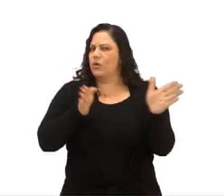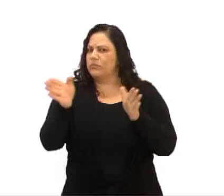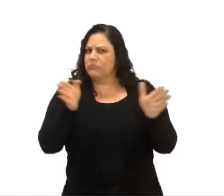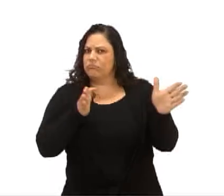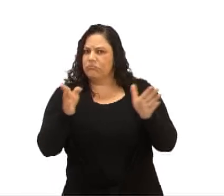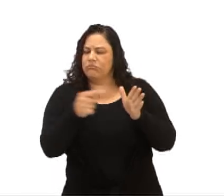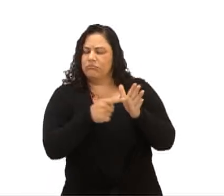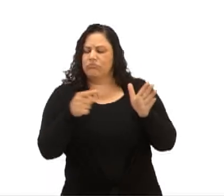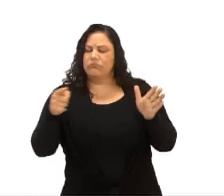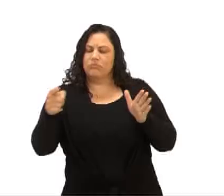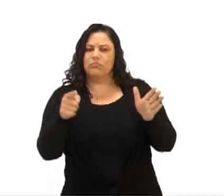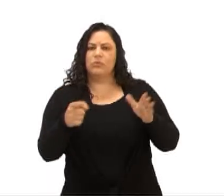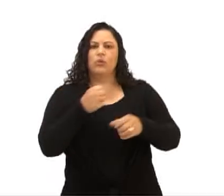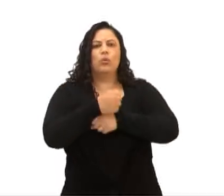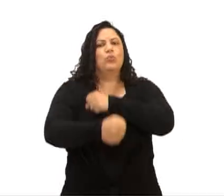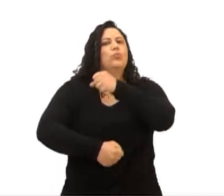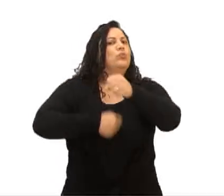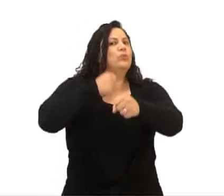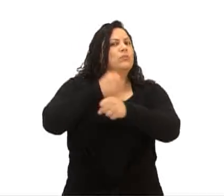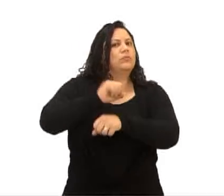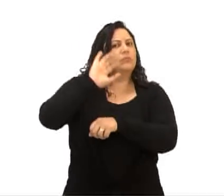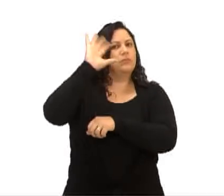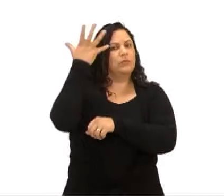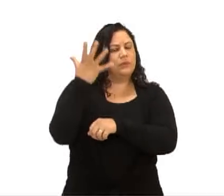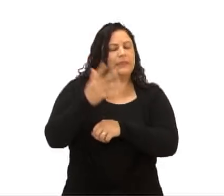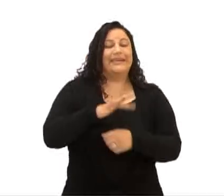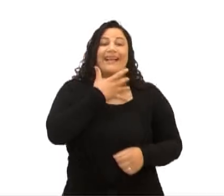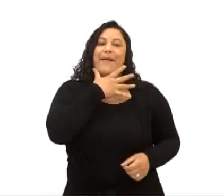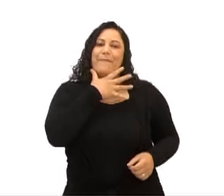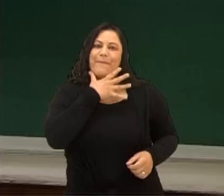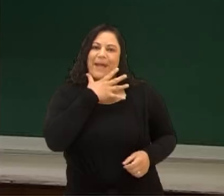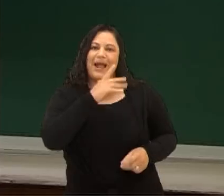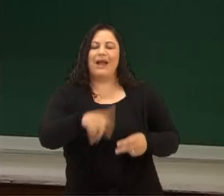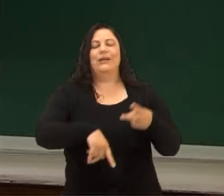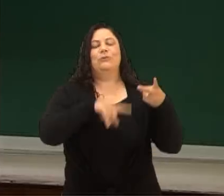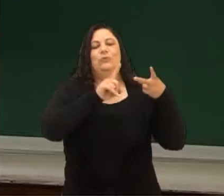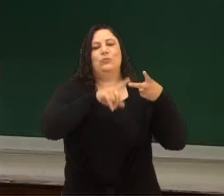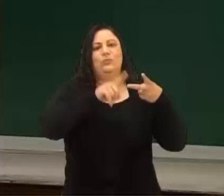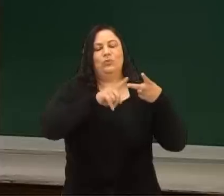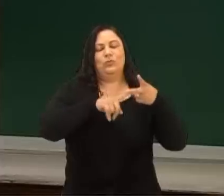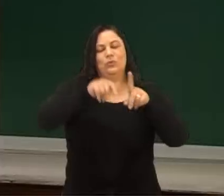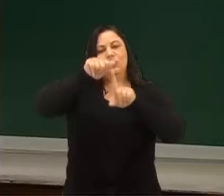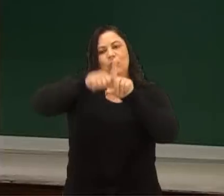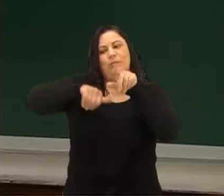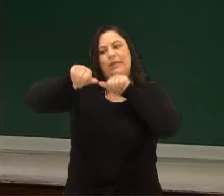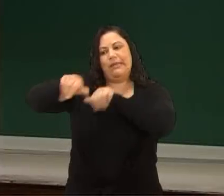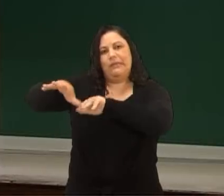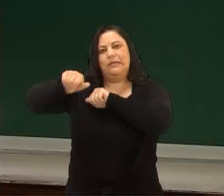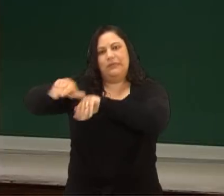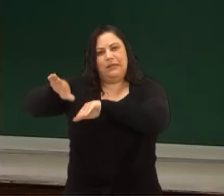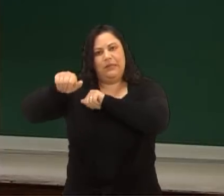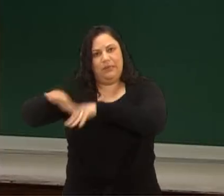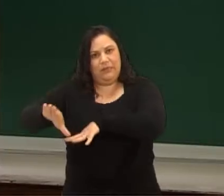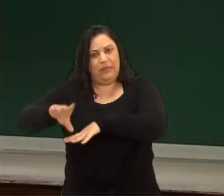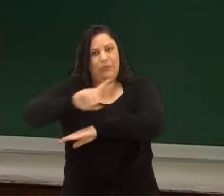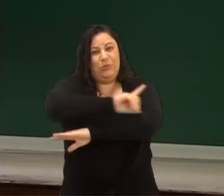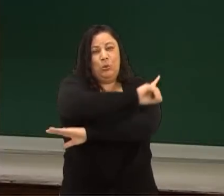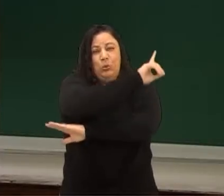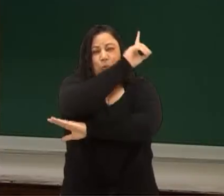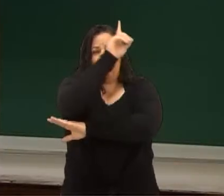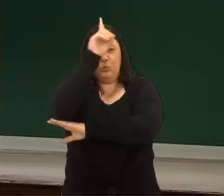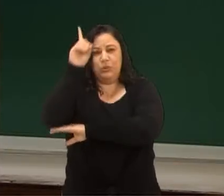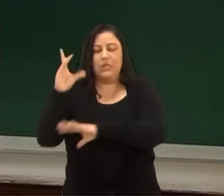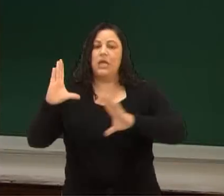acontece, né? Que são os equinócios de março e os equinócios de setembro. E é o momento em que os dias e as noites têm a